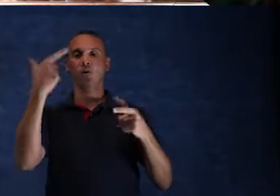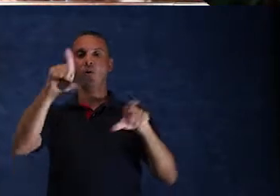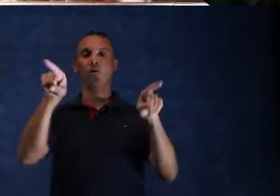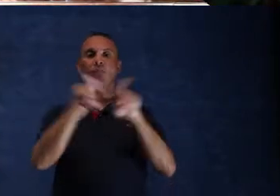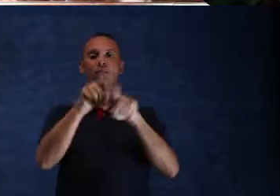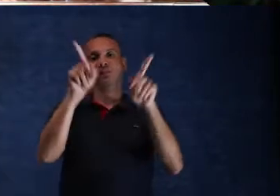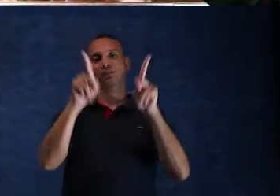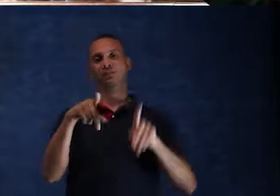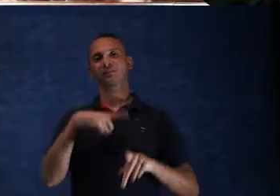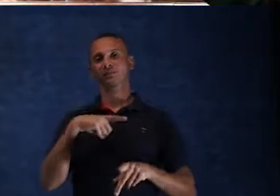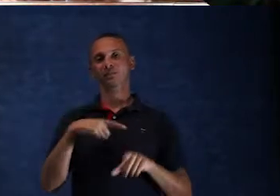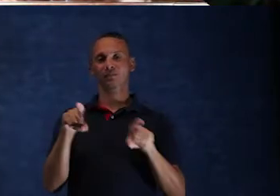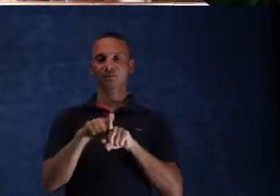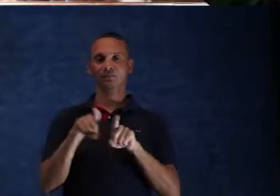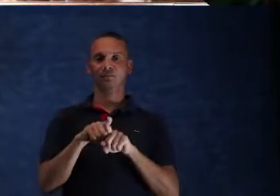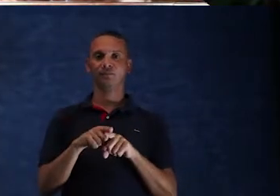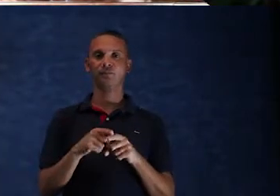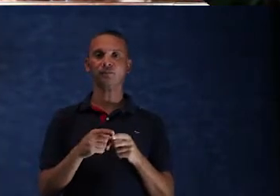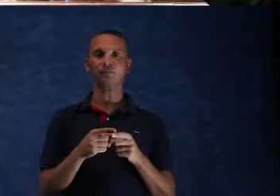grandes